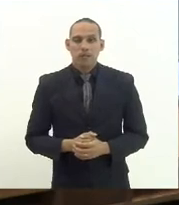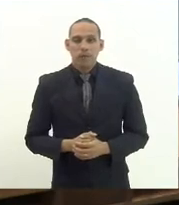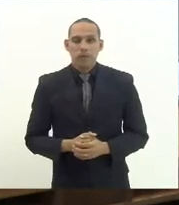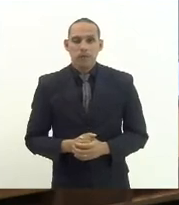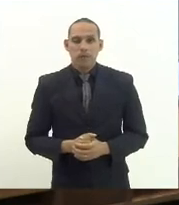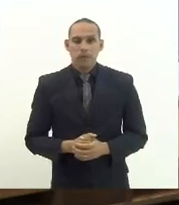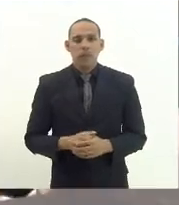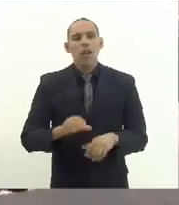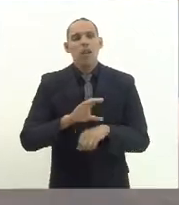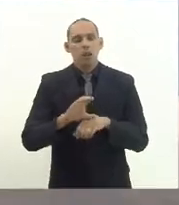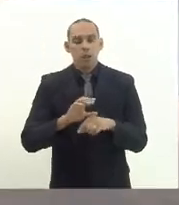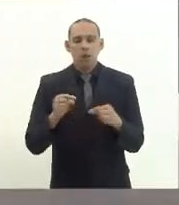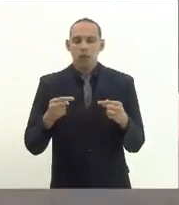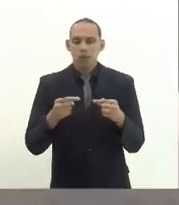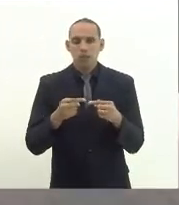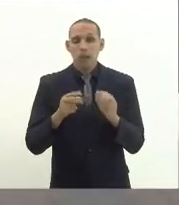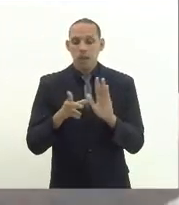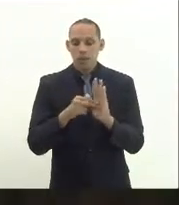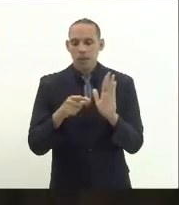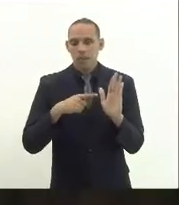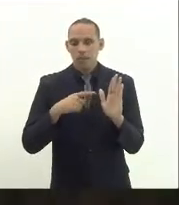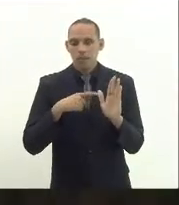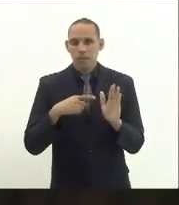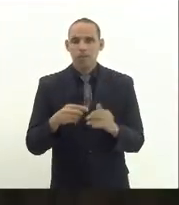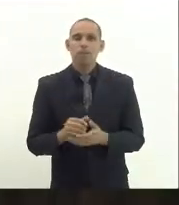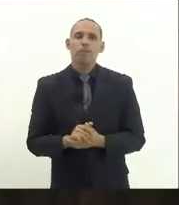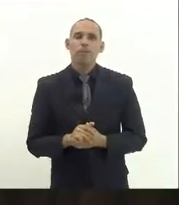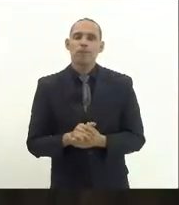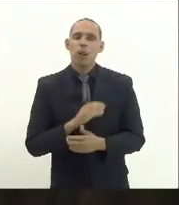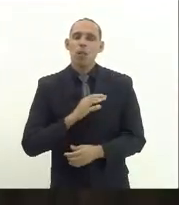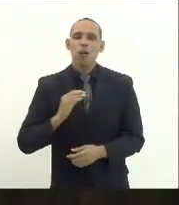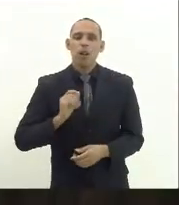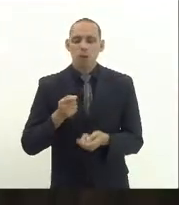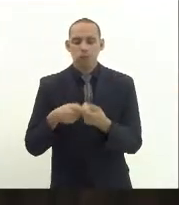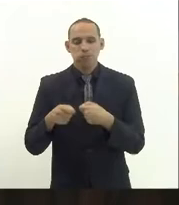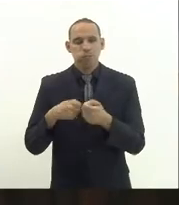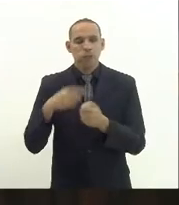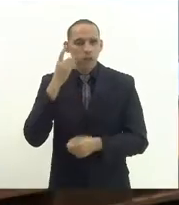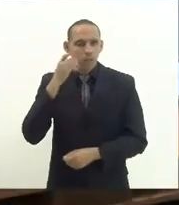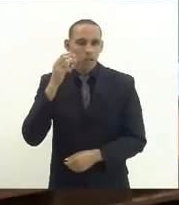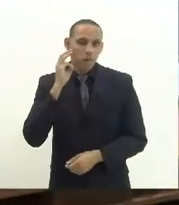a funcionalidade com emenda da comissão de Economia a deputado do waldeck Carneiro